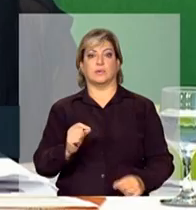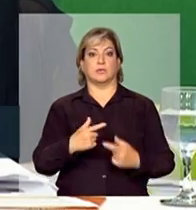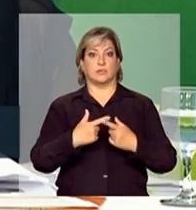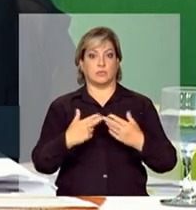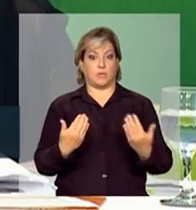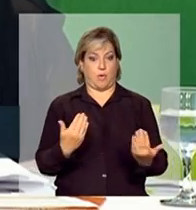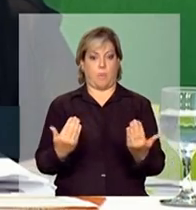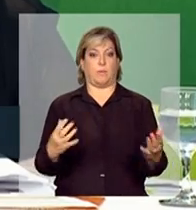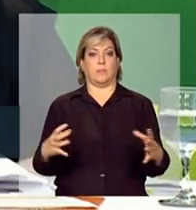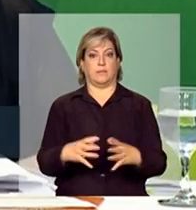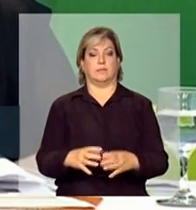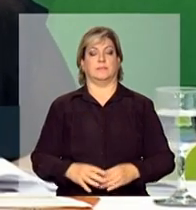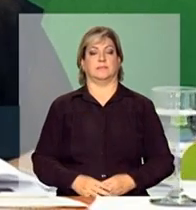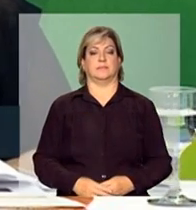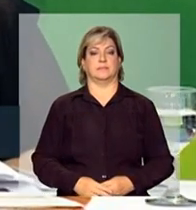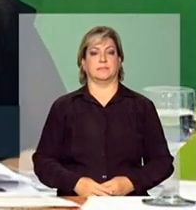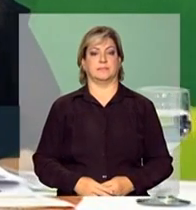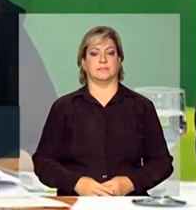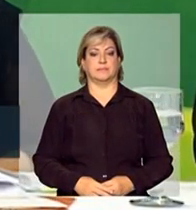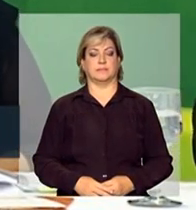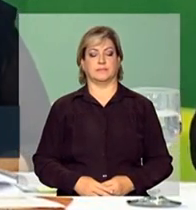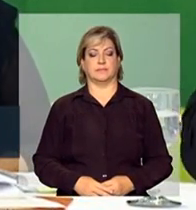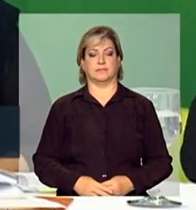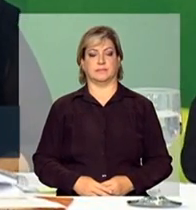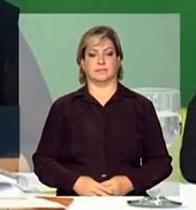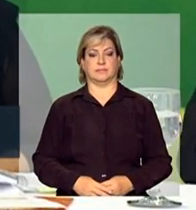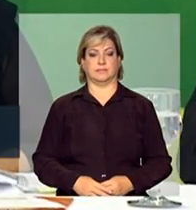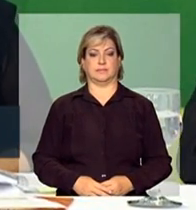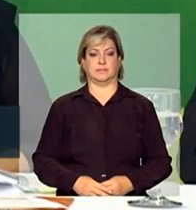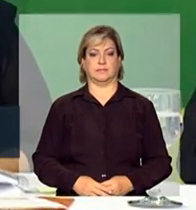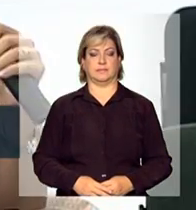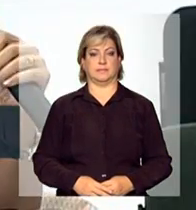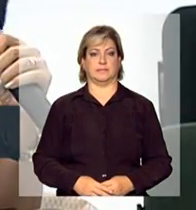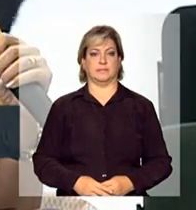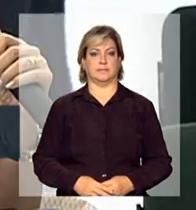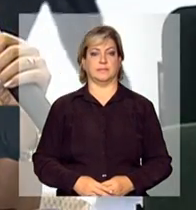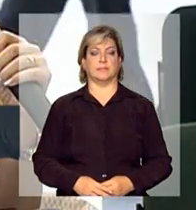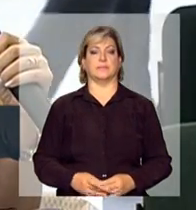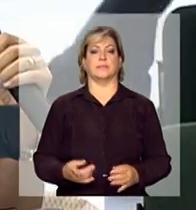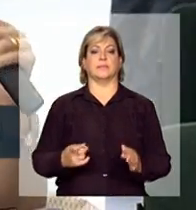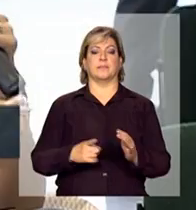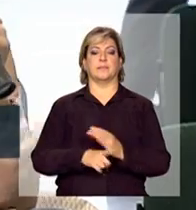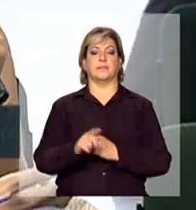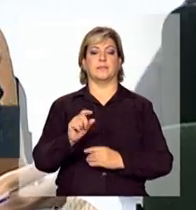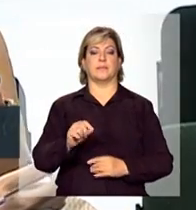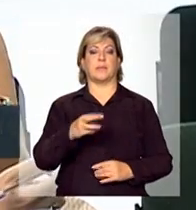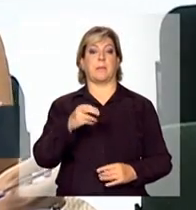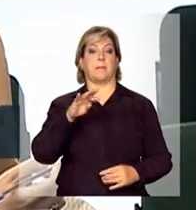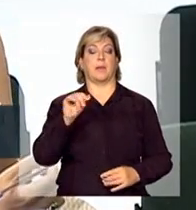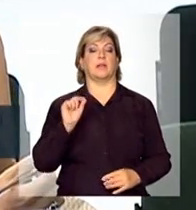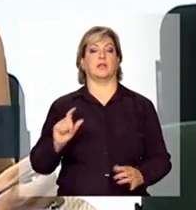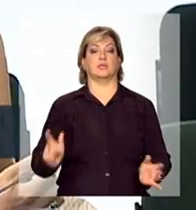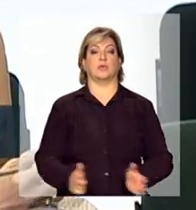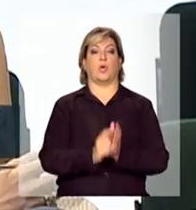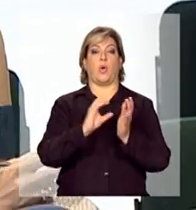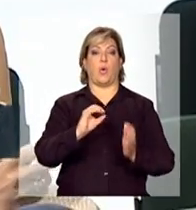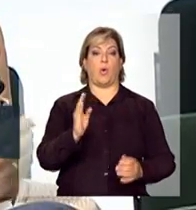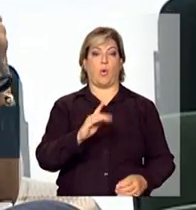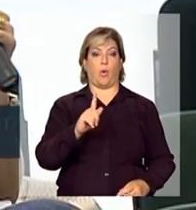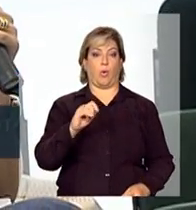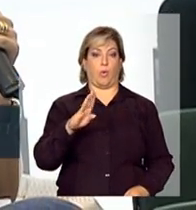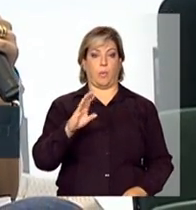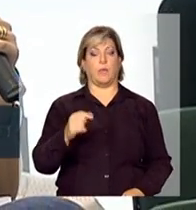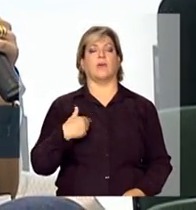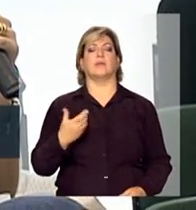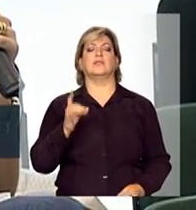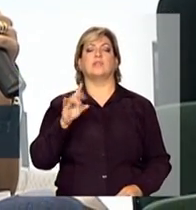comparáveis deixa ela pera aí pera aí pera a eh Ministro eh Marta Beck do Jornal Globo eh eu queria só